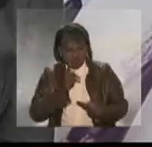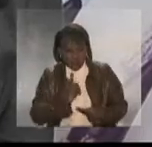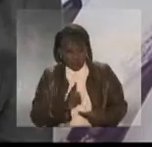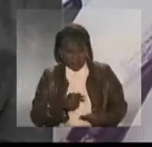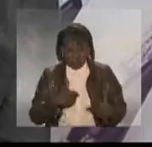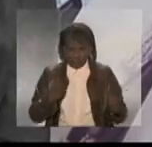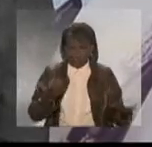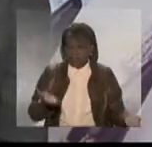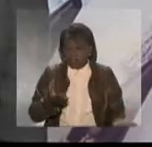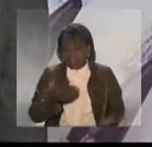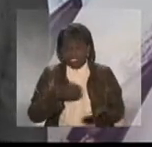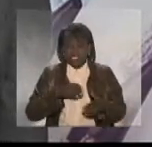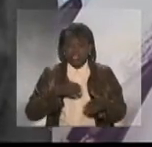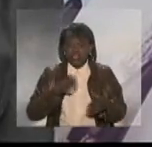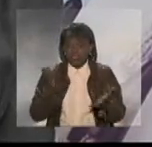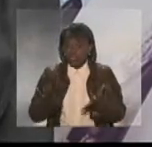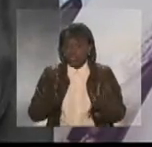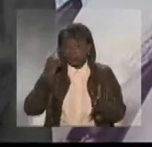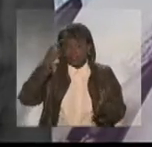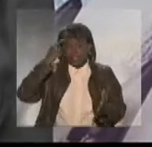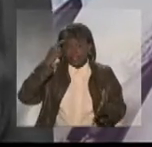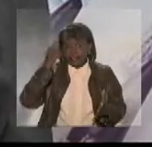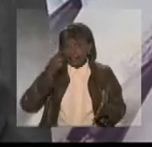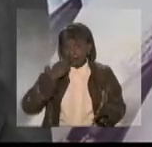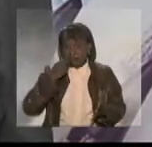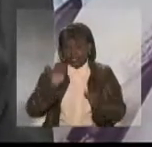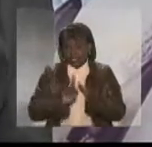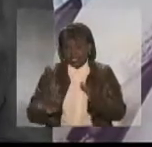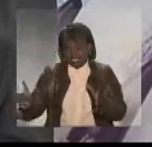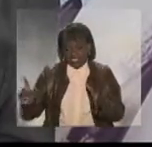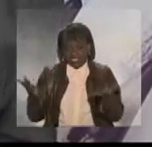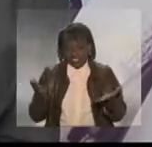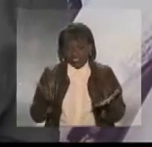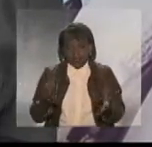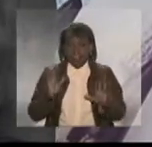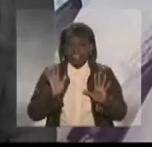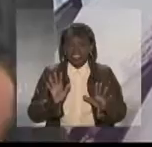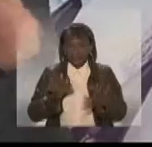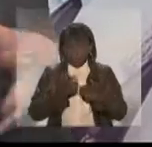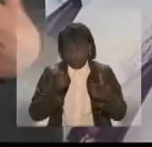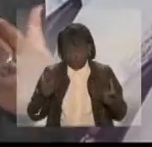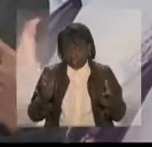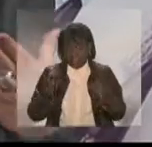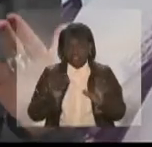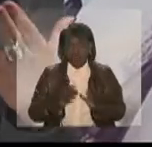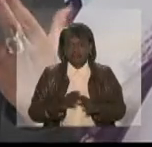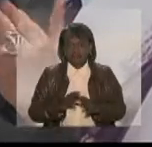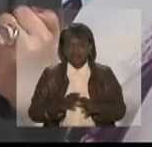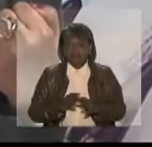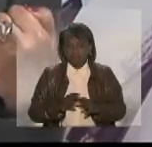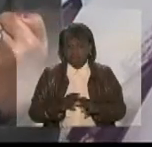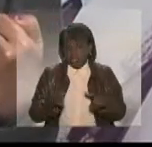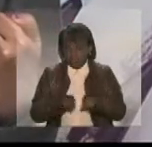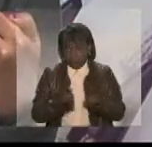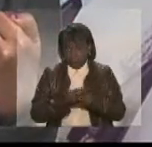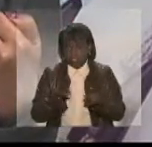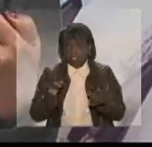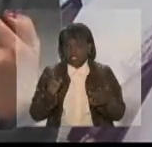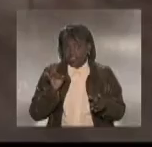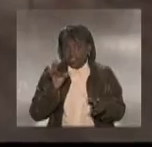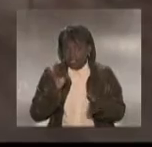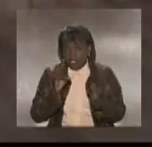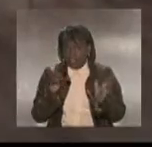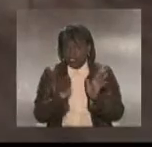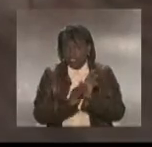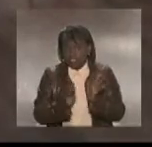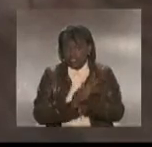que não fuma, né? No passado, porque hoje em dia o que fuma é que é o excluído, mas assim, na maioria dos casos, eu diria. Maconha, outras coisas